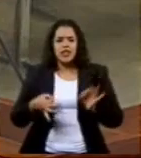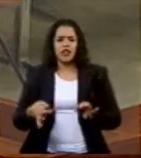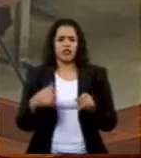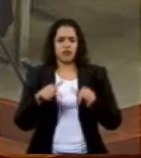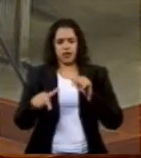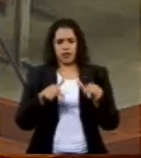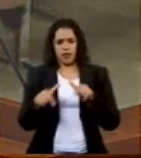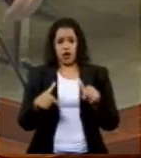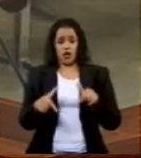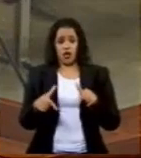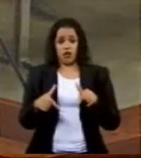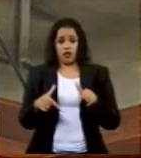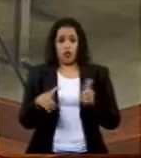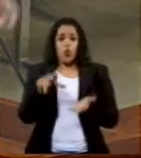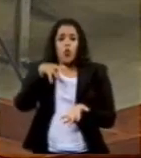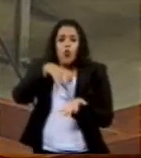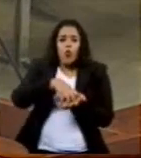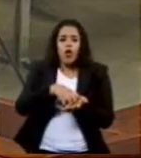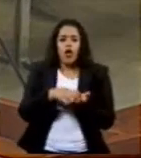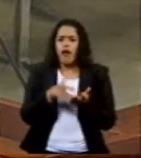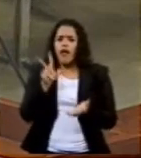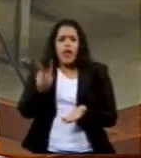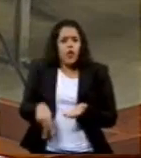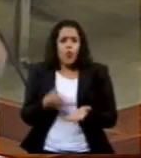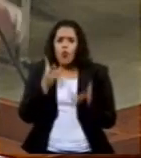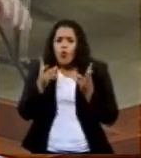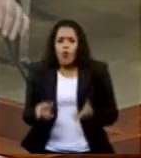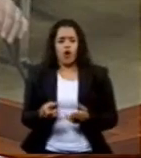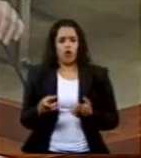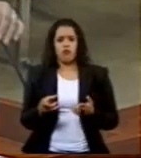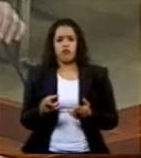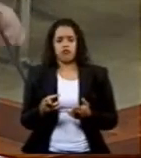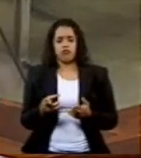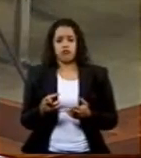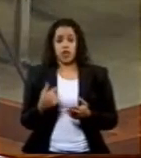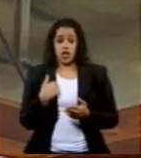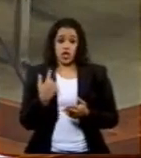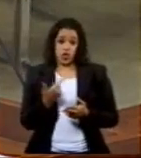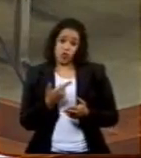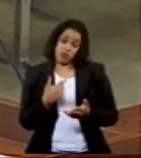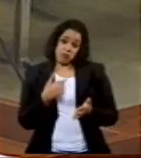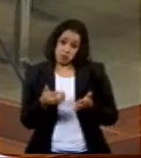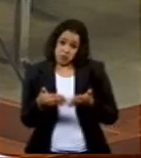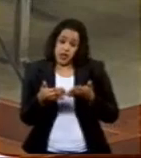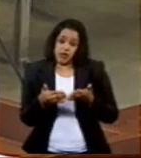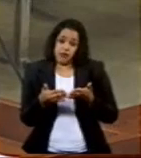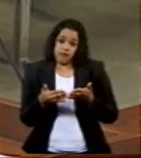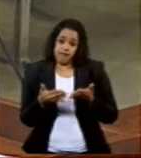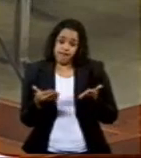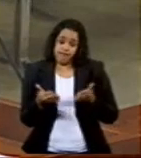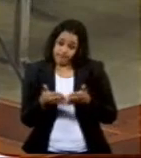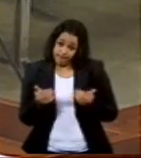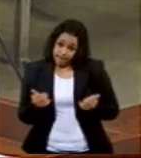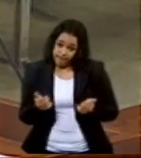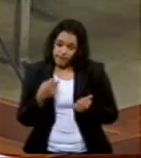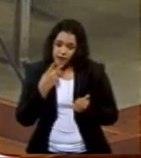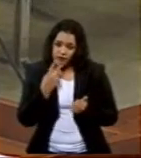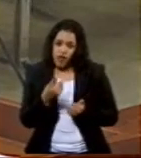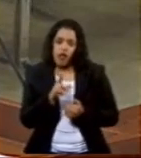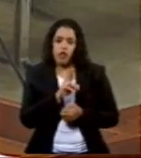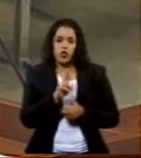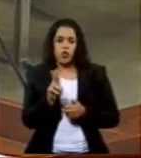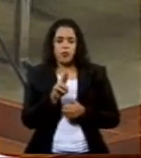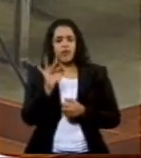como já dito, o meio ambiente é exatamente o mesmo. E aí eu trago, excelências, e peço licença, justamente para dizer, em